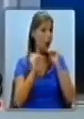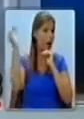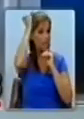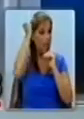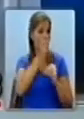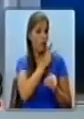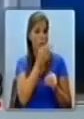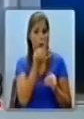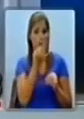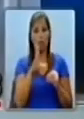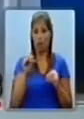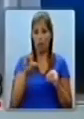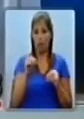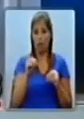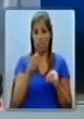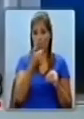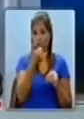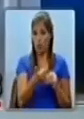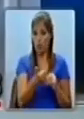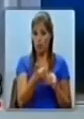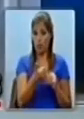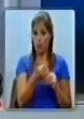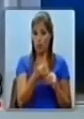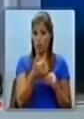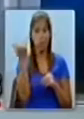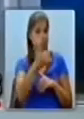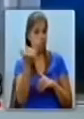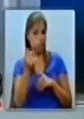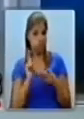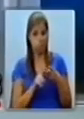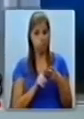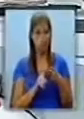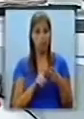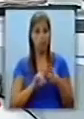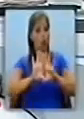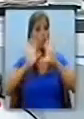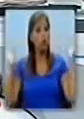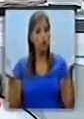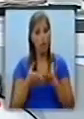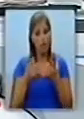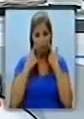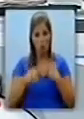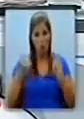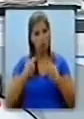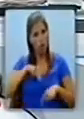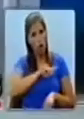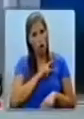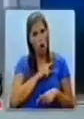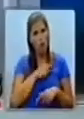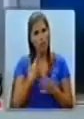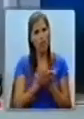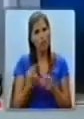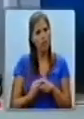10 10 52 estamos em segundo lugar o que significa um aumento que nós captamos o que é a melhor